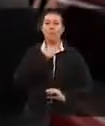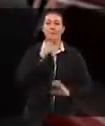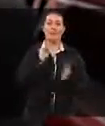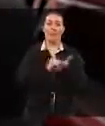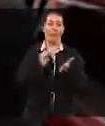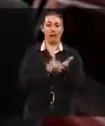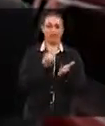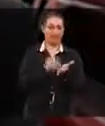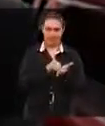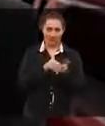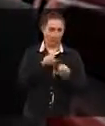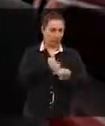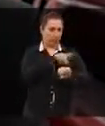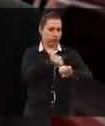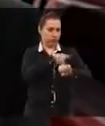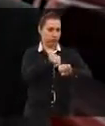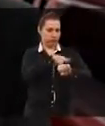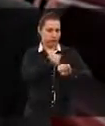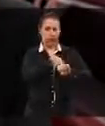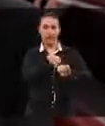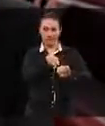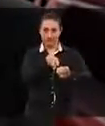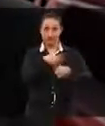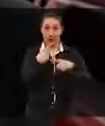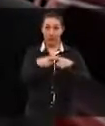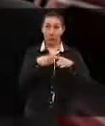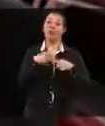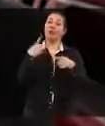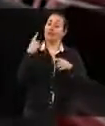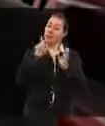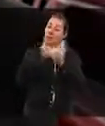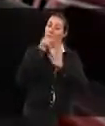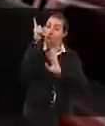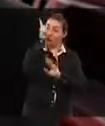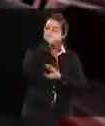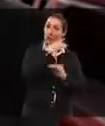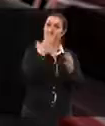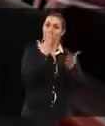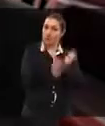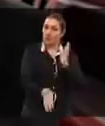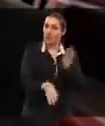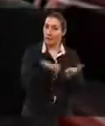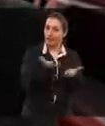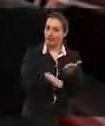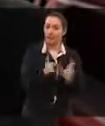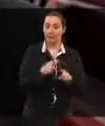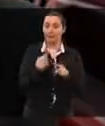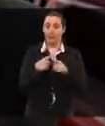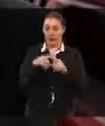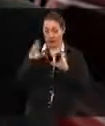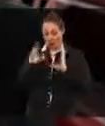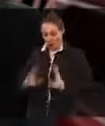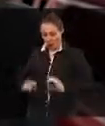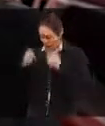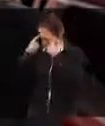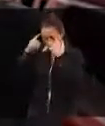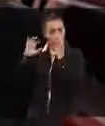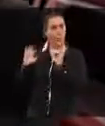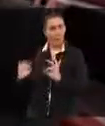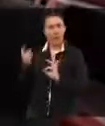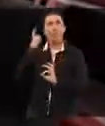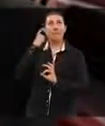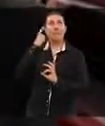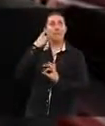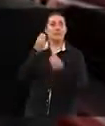nessa abstinência por muito tempo, até porque isso dificulta muito o processo de emagrecimento, porque o seu organismo ele não